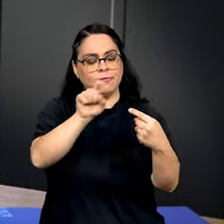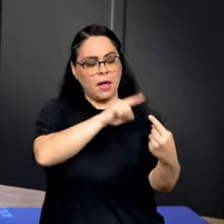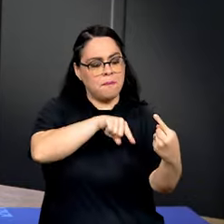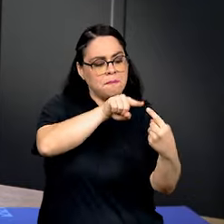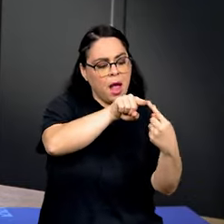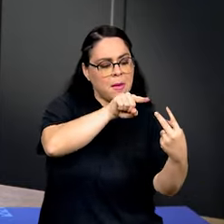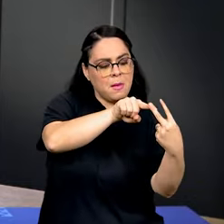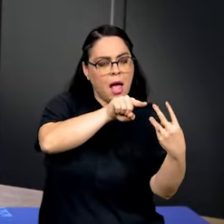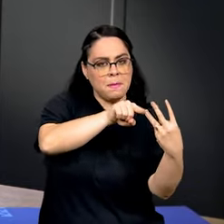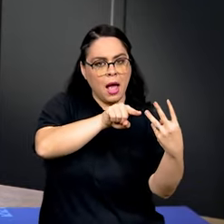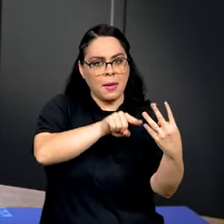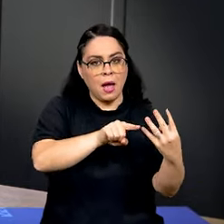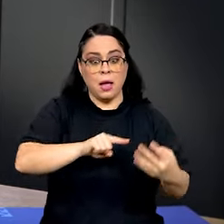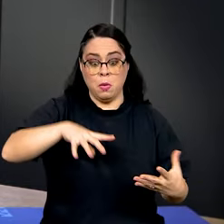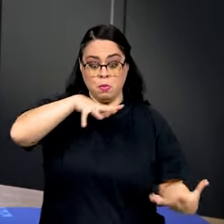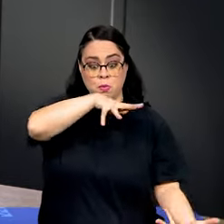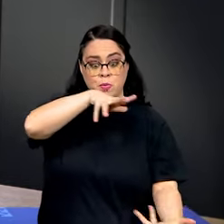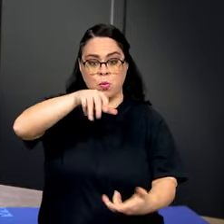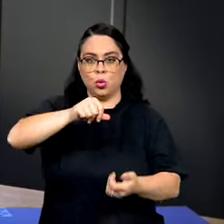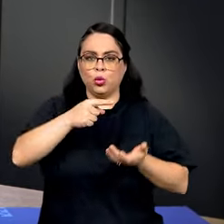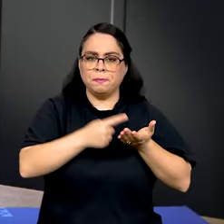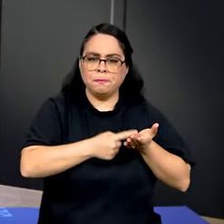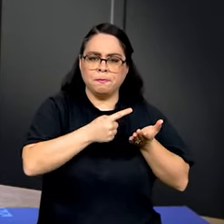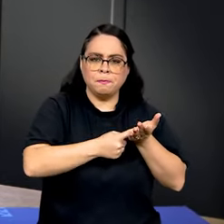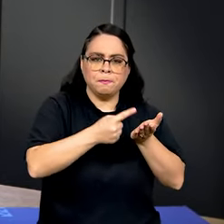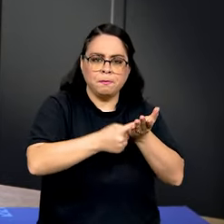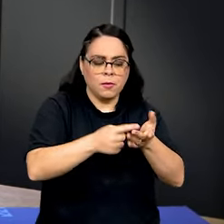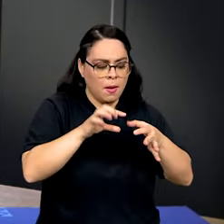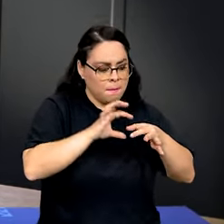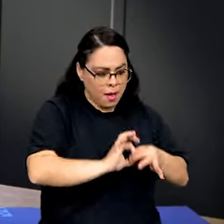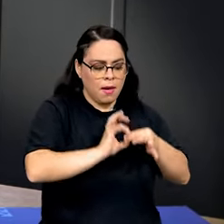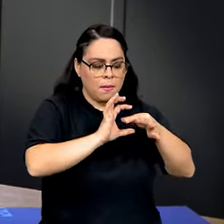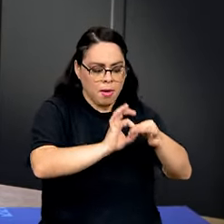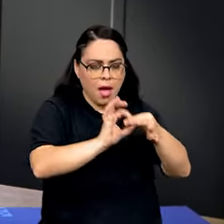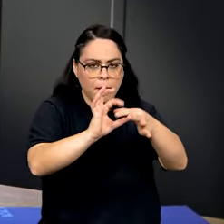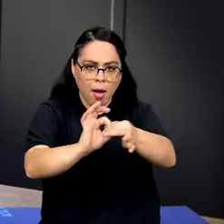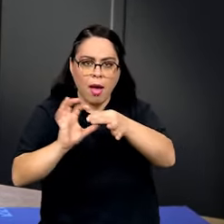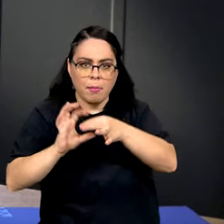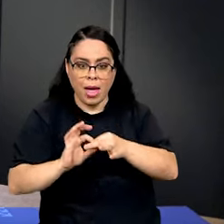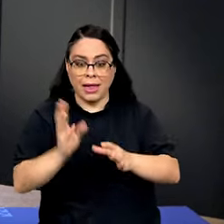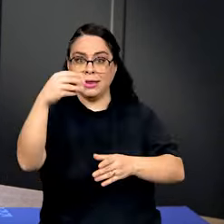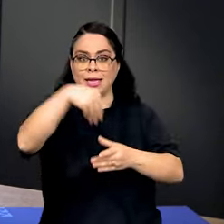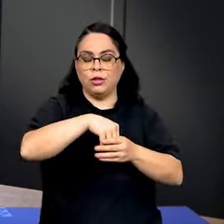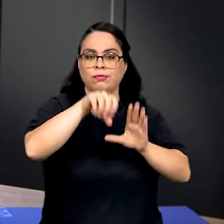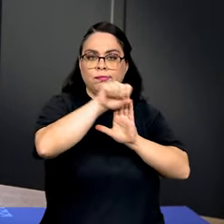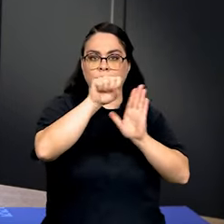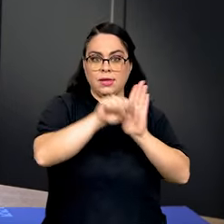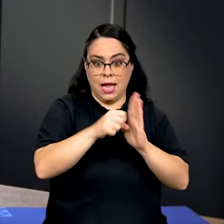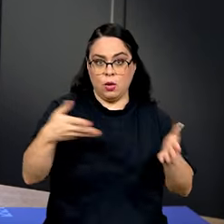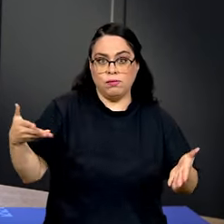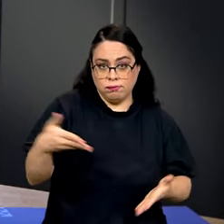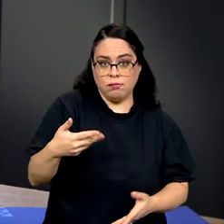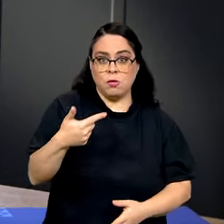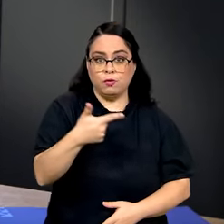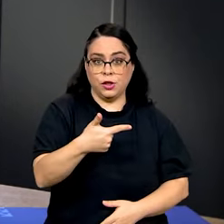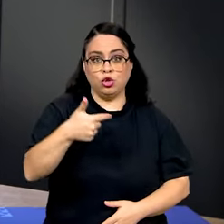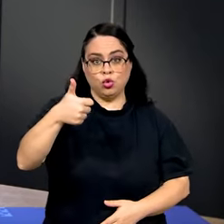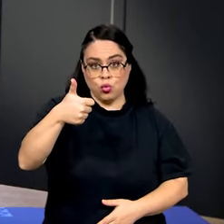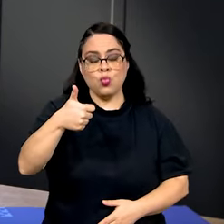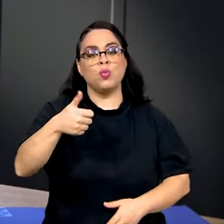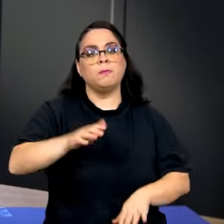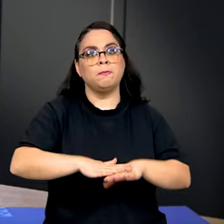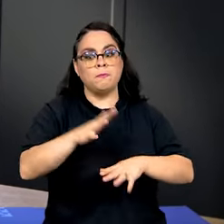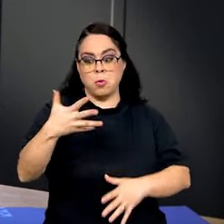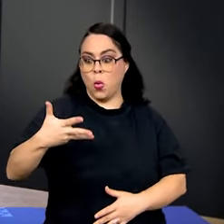eh metas que o mundo estabeleceu e para que se tenha no século XX mais